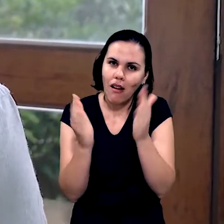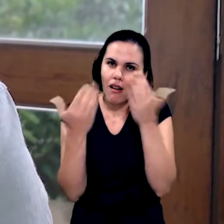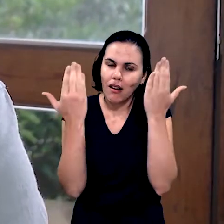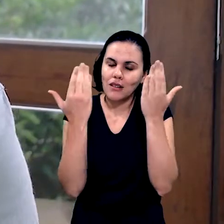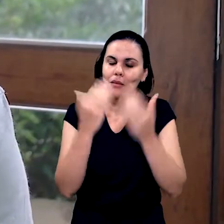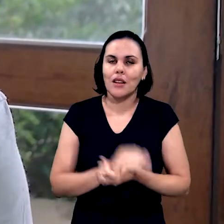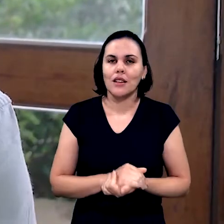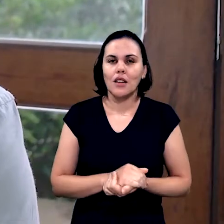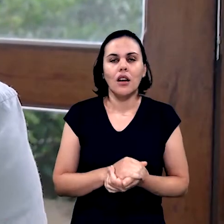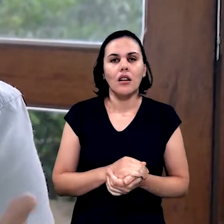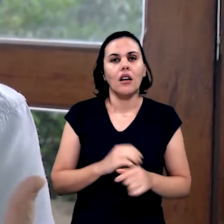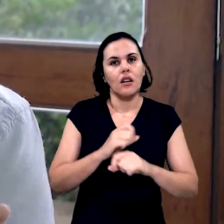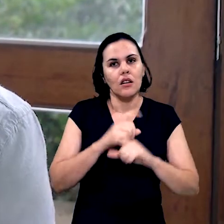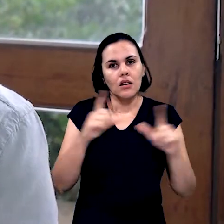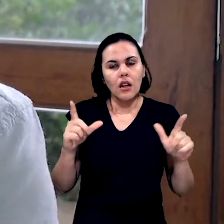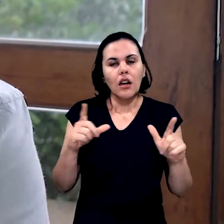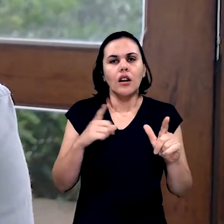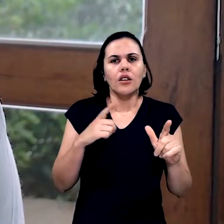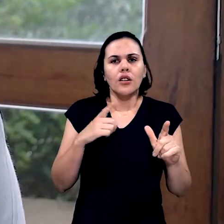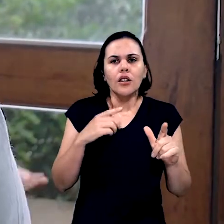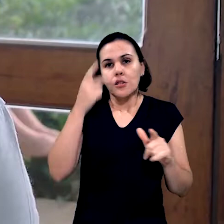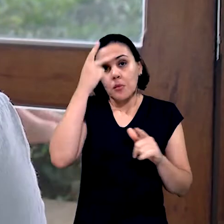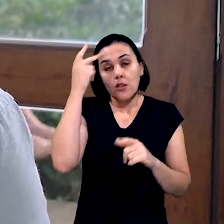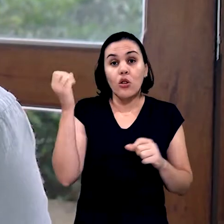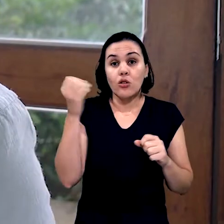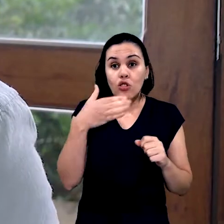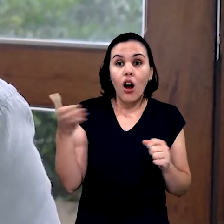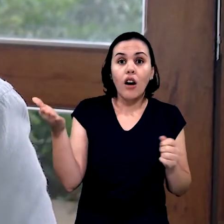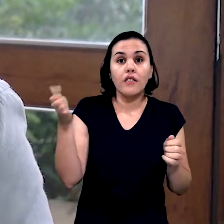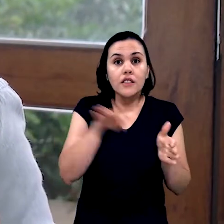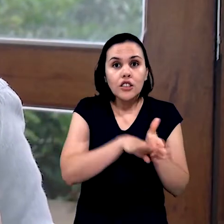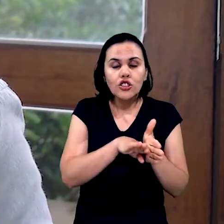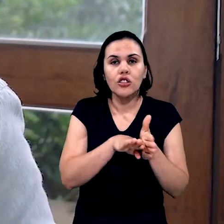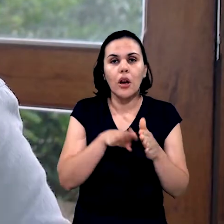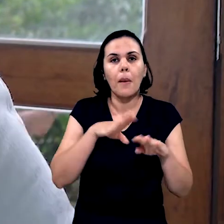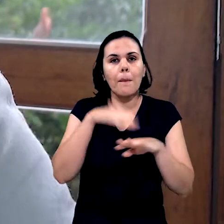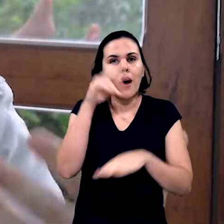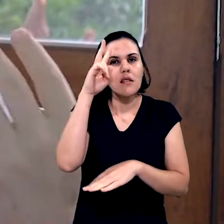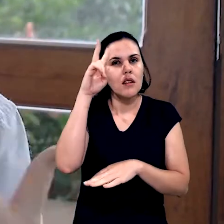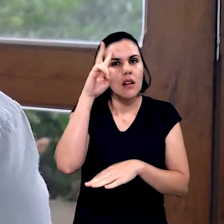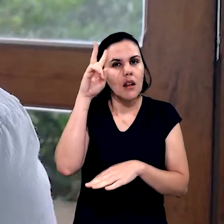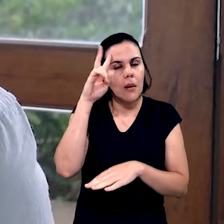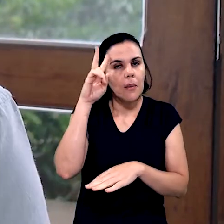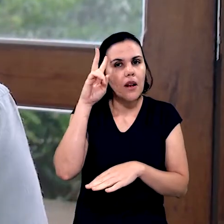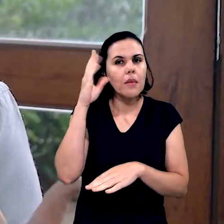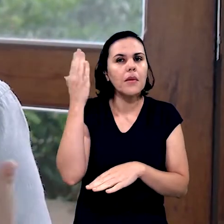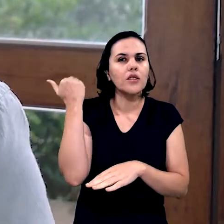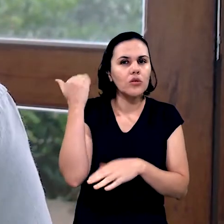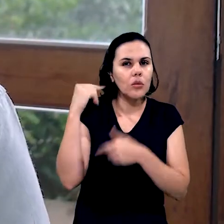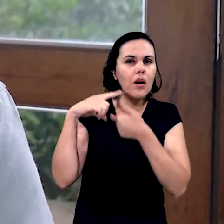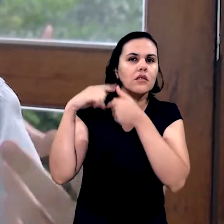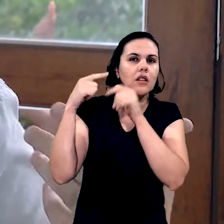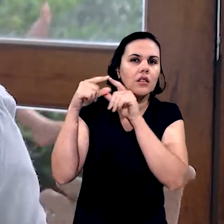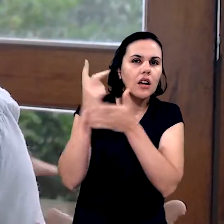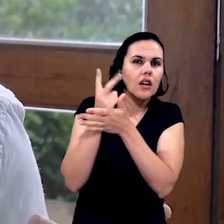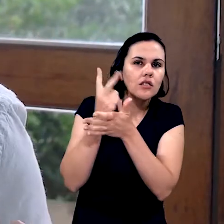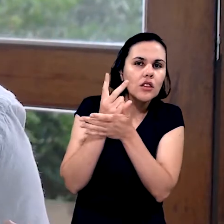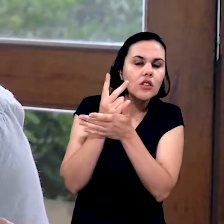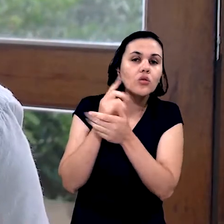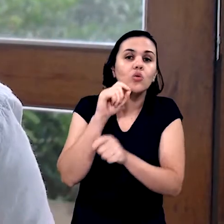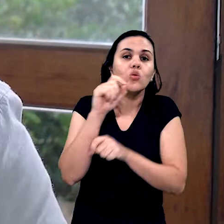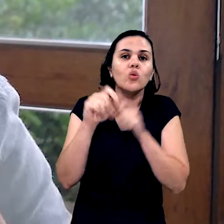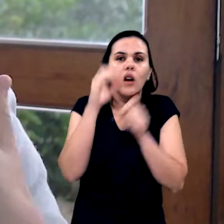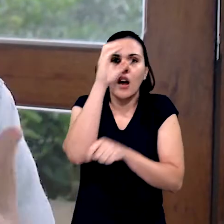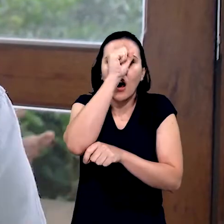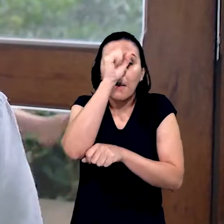né? Claro, com as influências daqueles que chegam, mas lembrando sempre de onde viemos